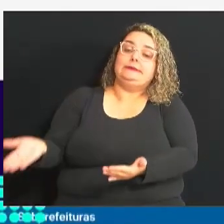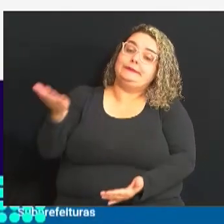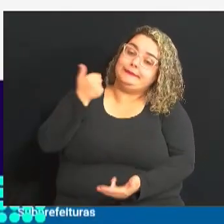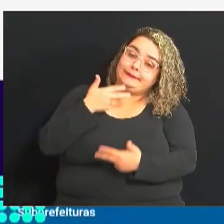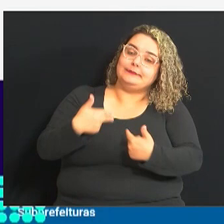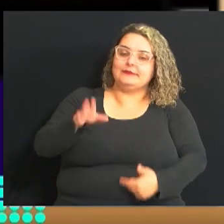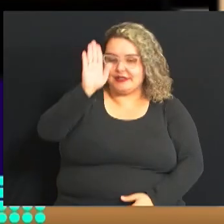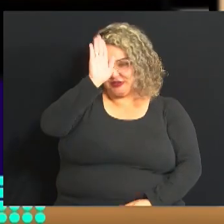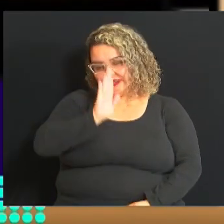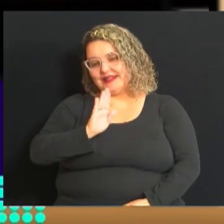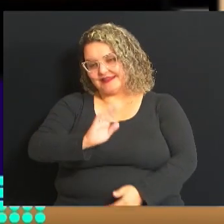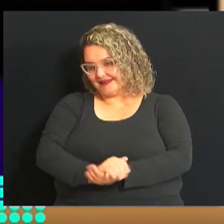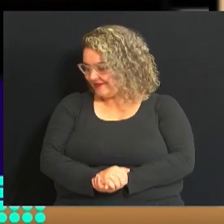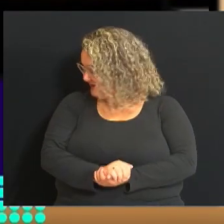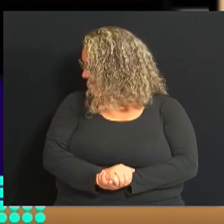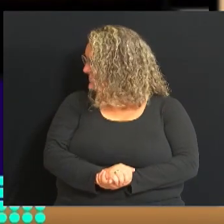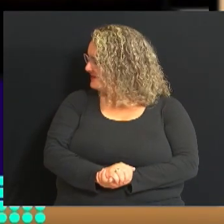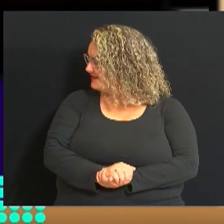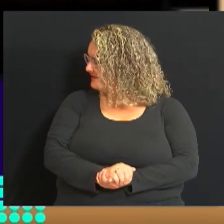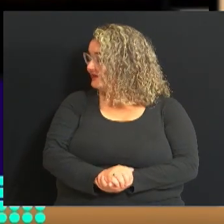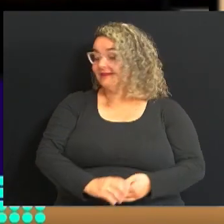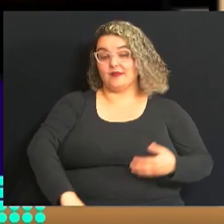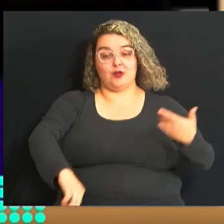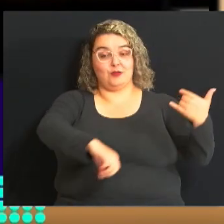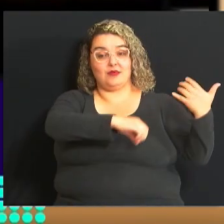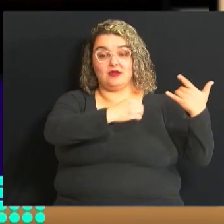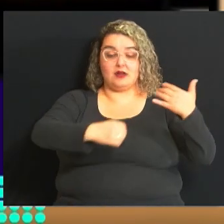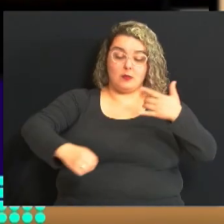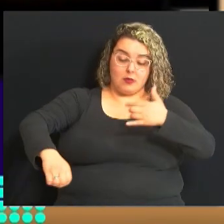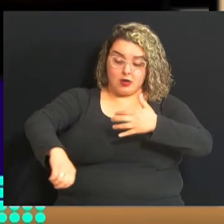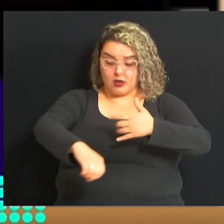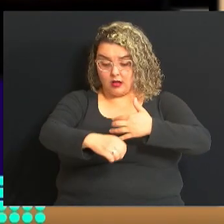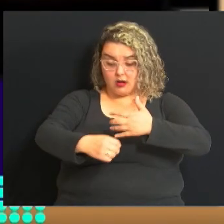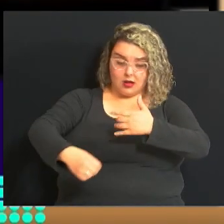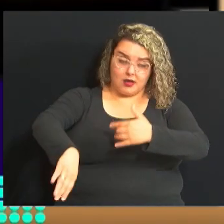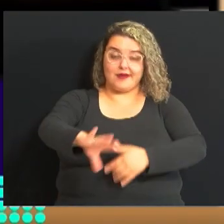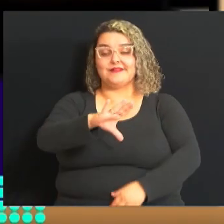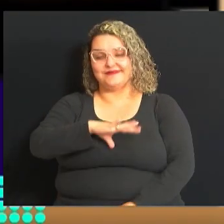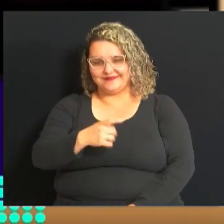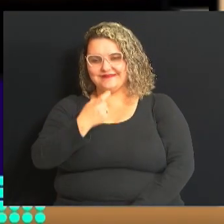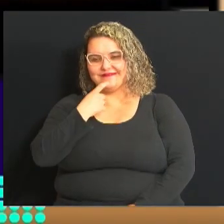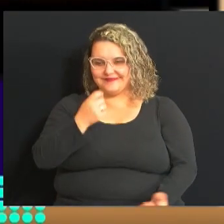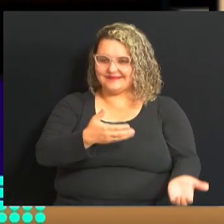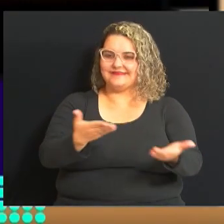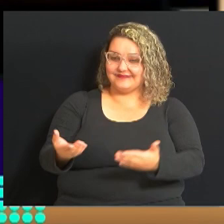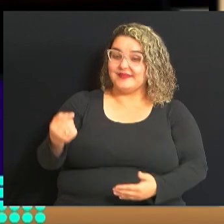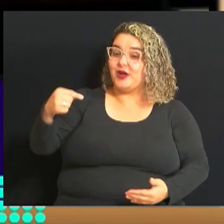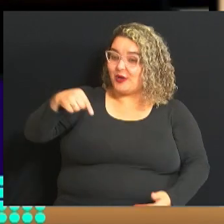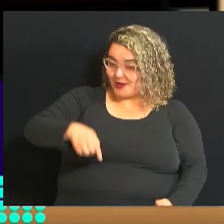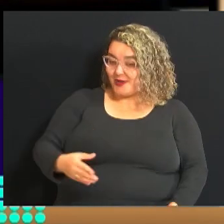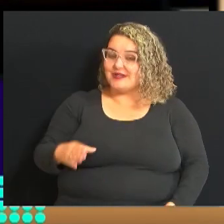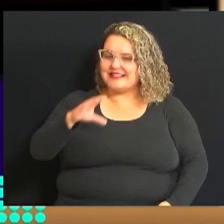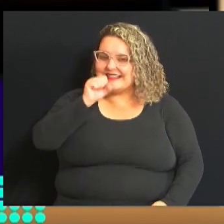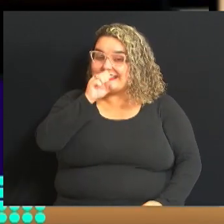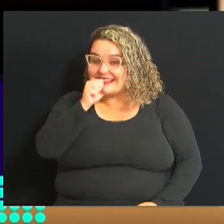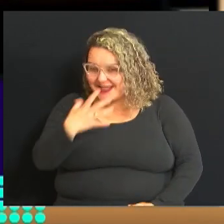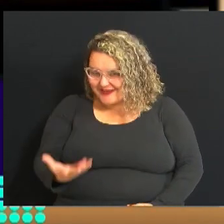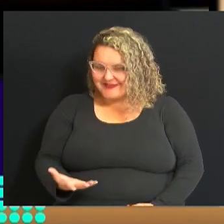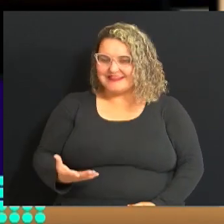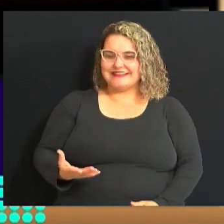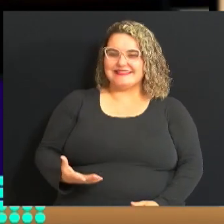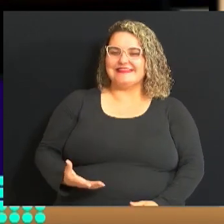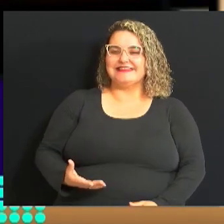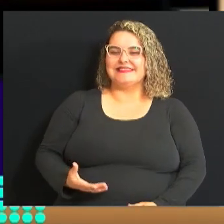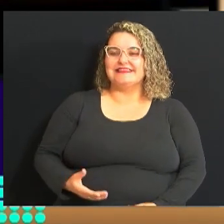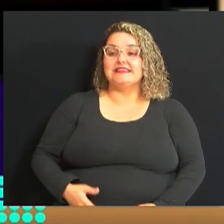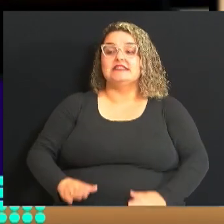graça. A Orquestra Sinfônica Municipal de Campinas se apresenta neste sábado às 6 da tarde na